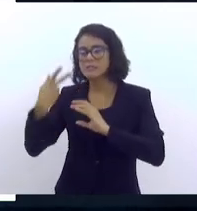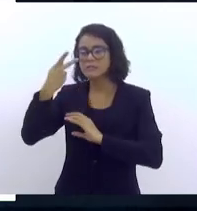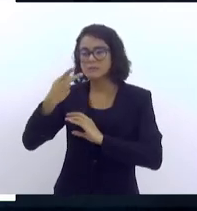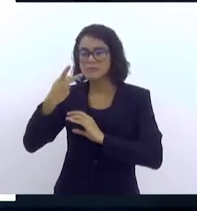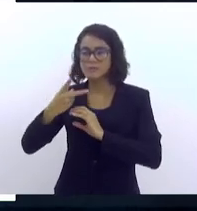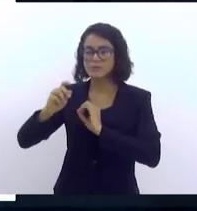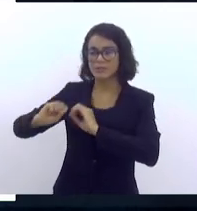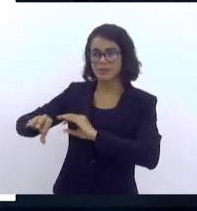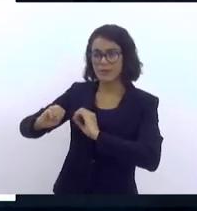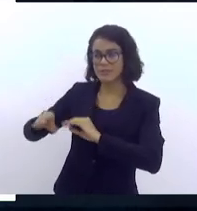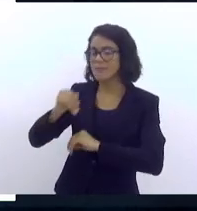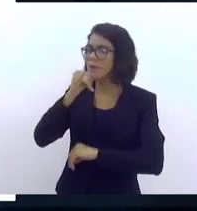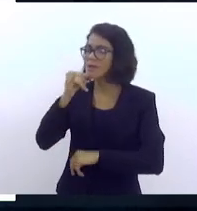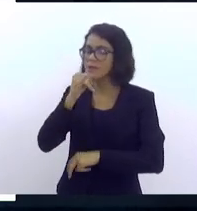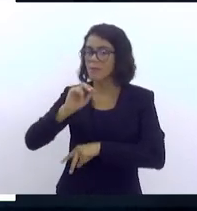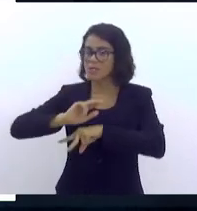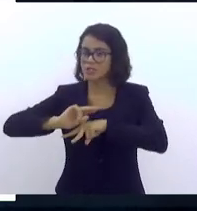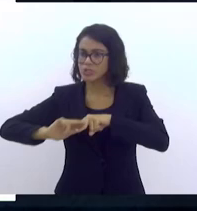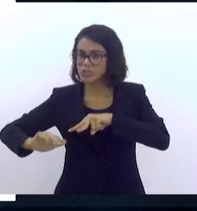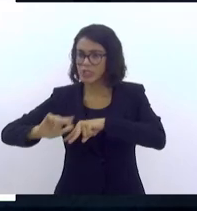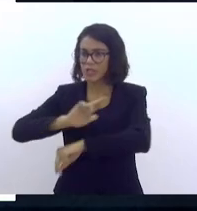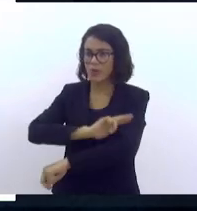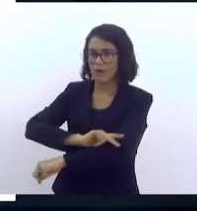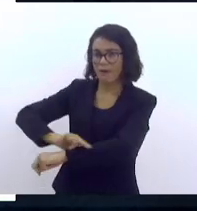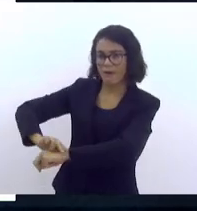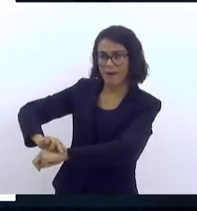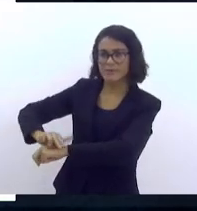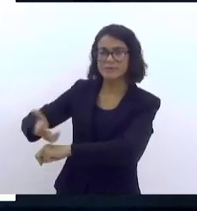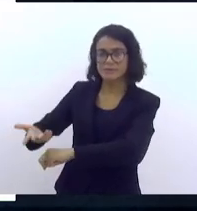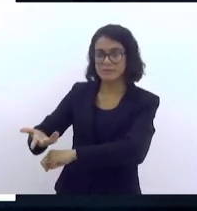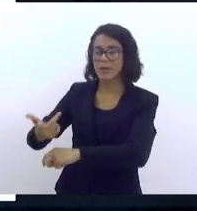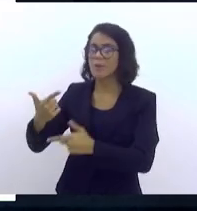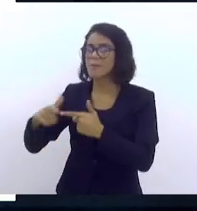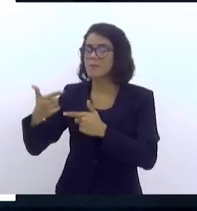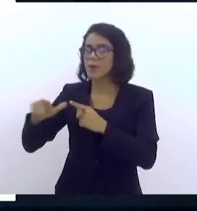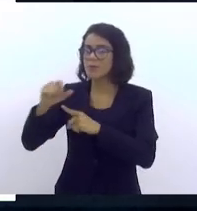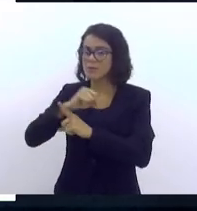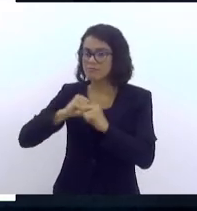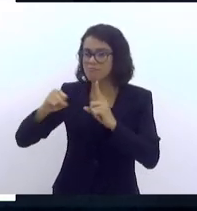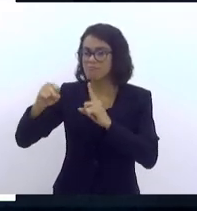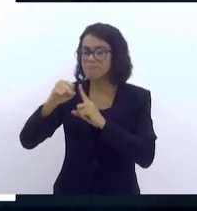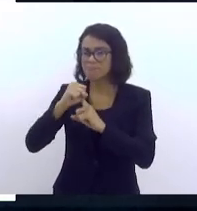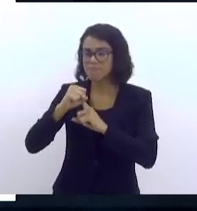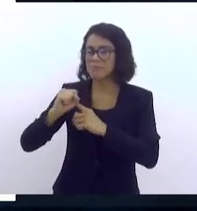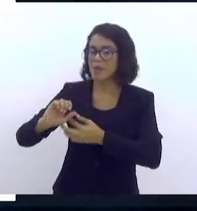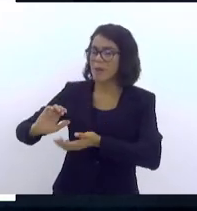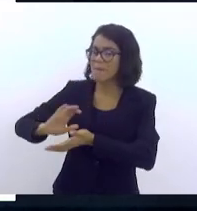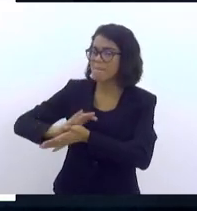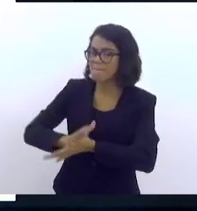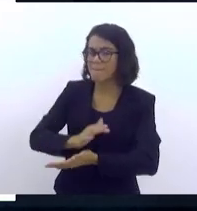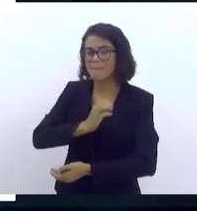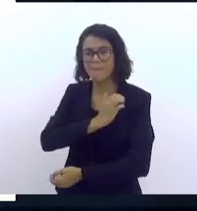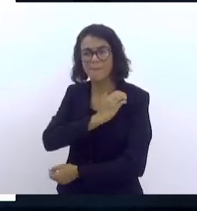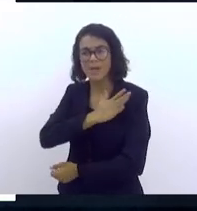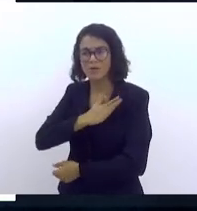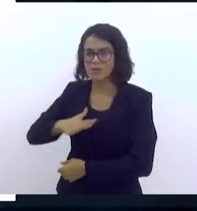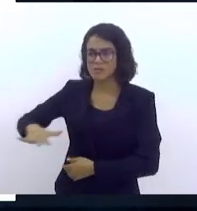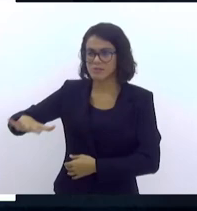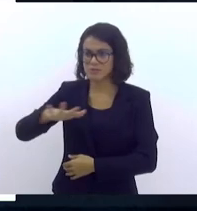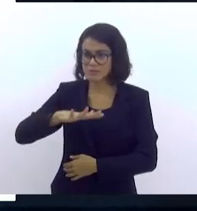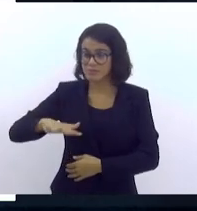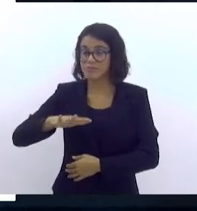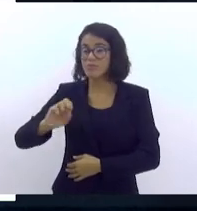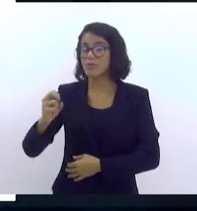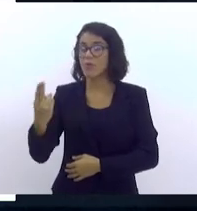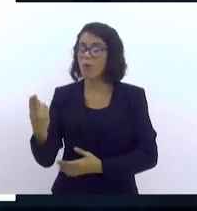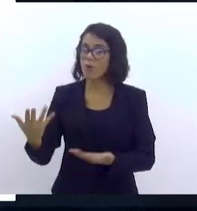como gênero raça problemas sociais preconceitos de uma maneira geral ou